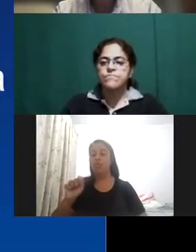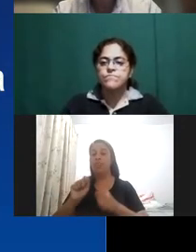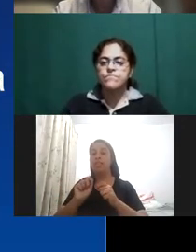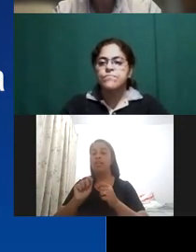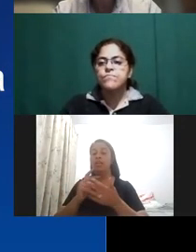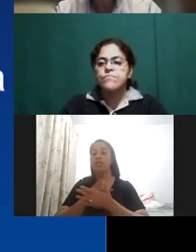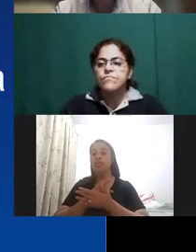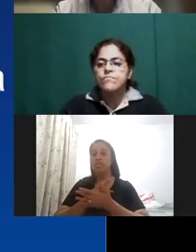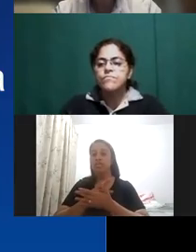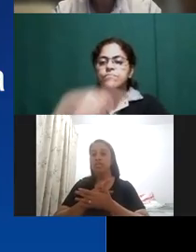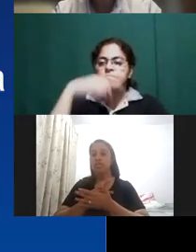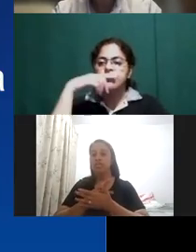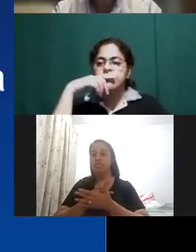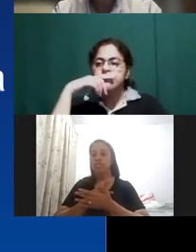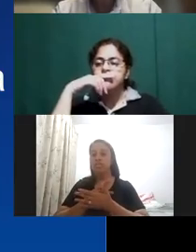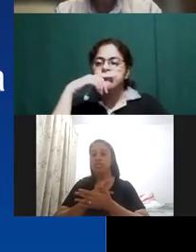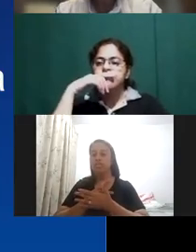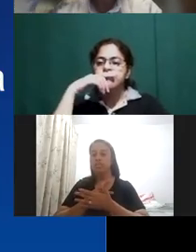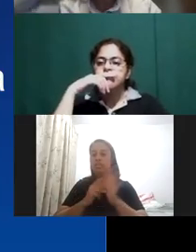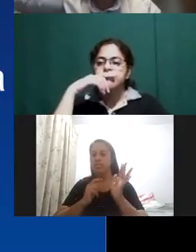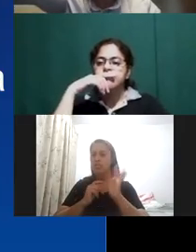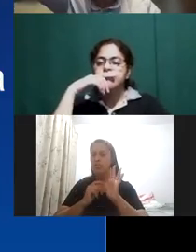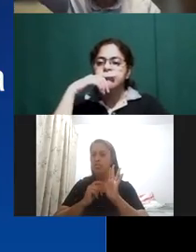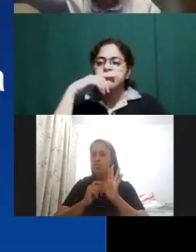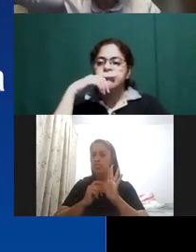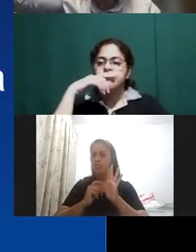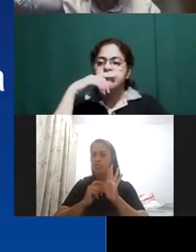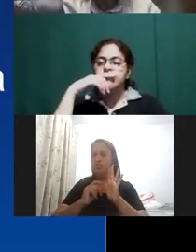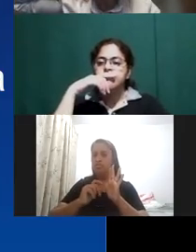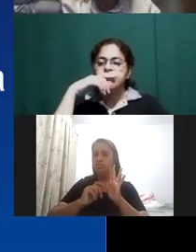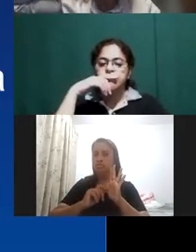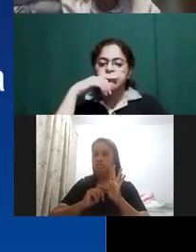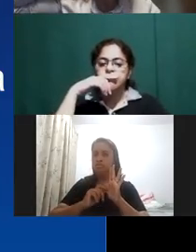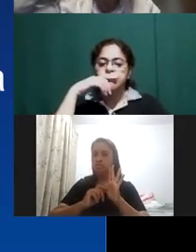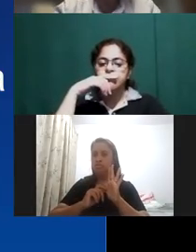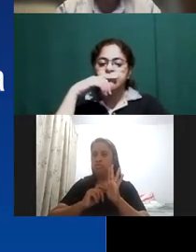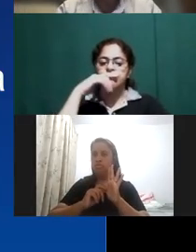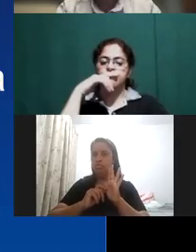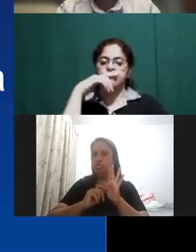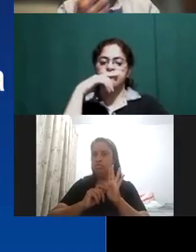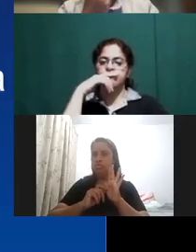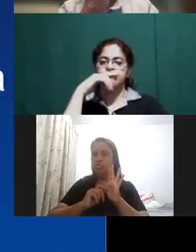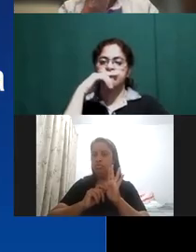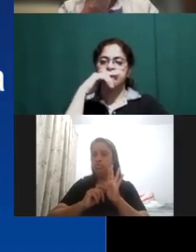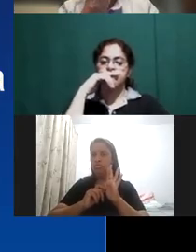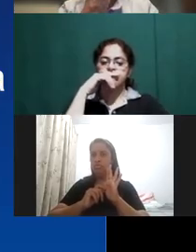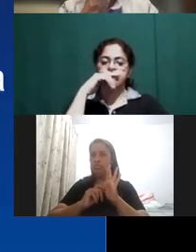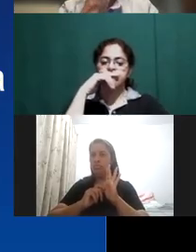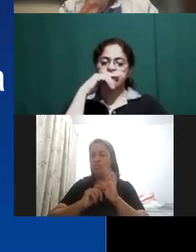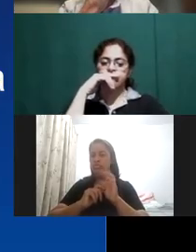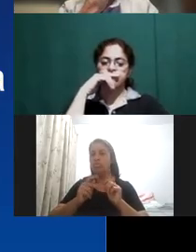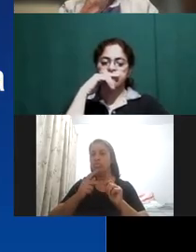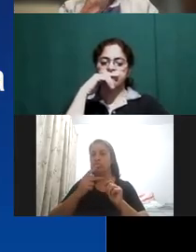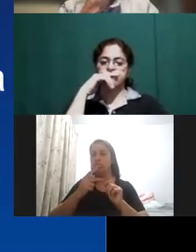Gisele, não sei se você está aí, tem aquela aqui que falou que tinha dor aqui, né? Na suboccipital. Quando você faz isso, ó,